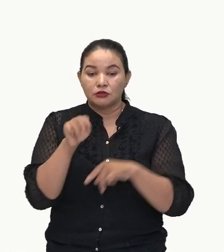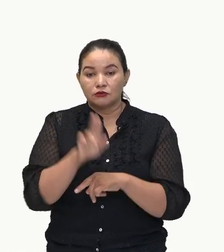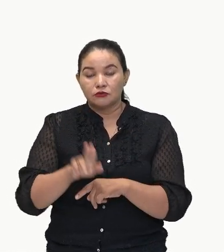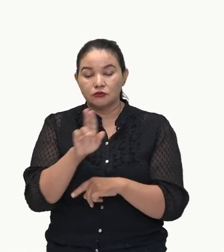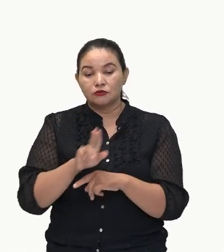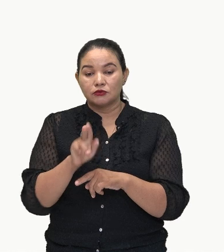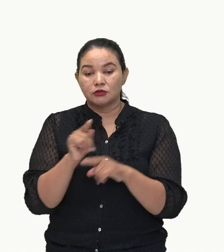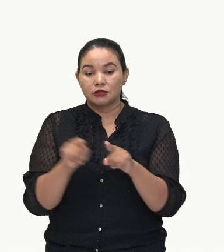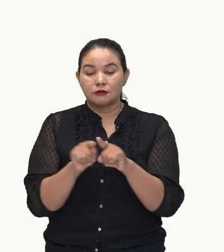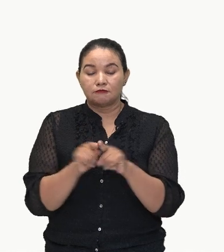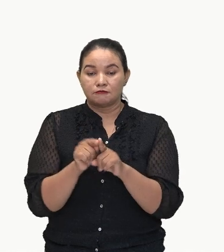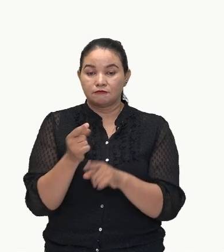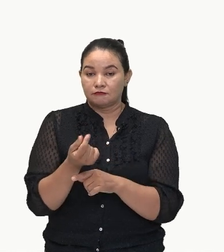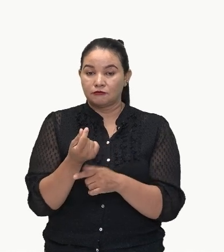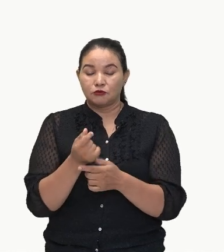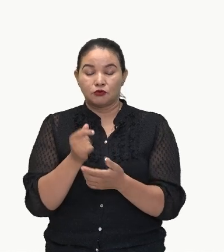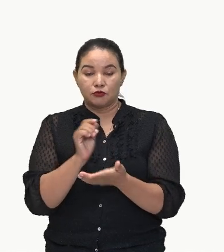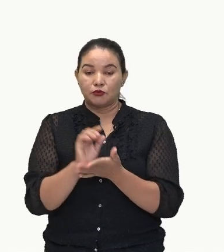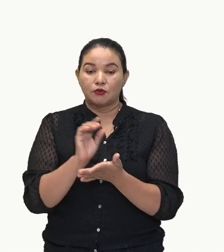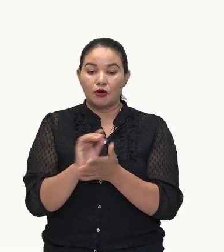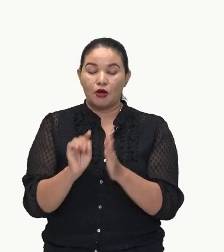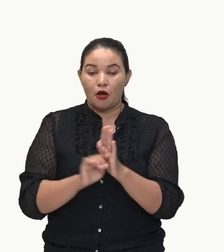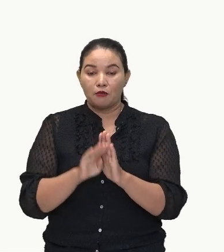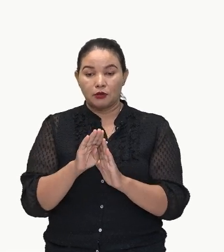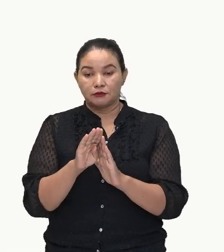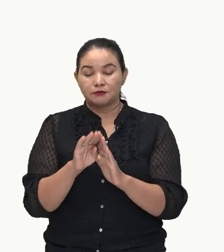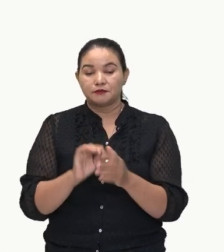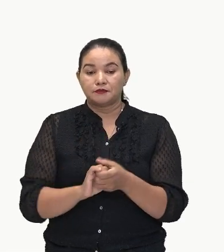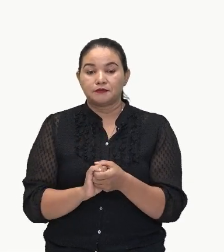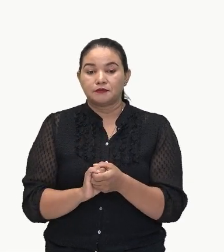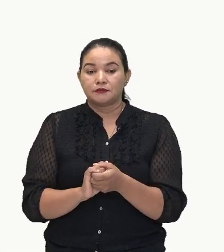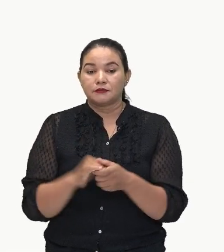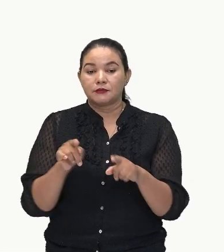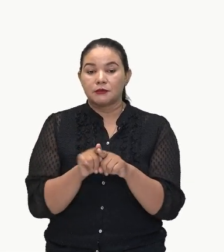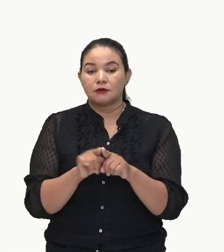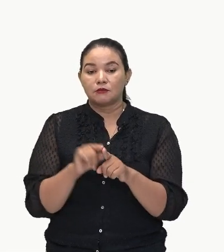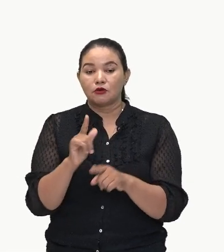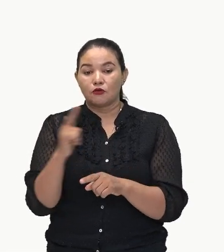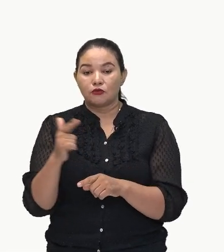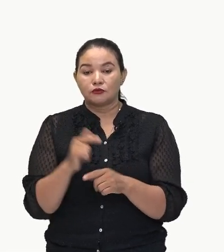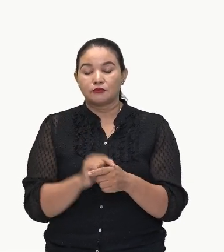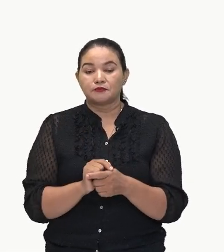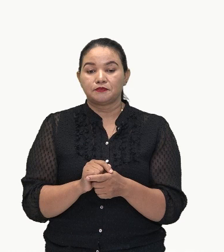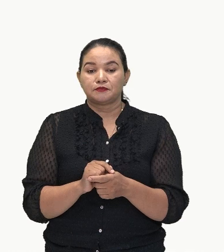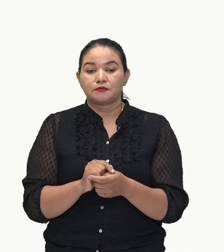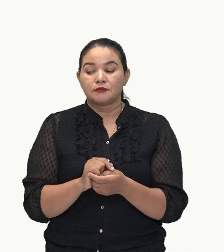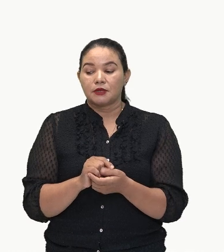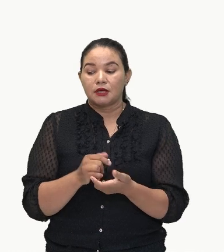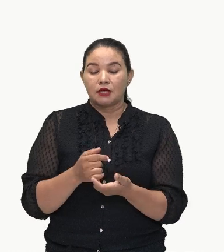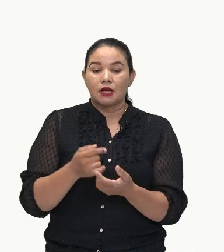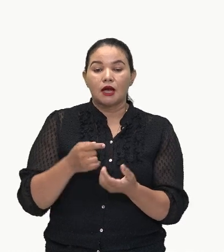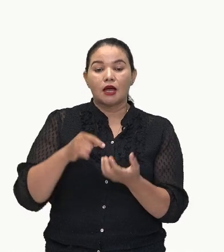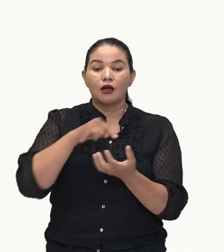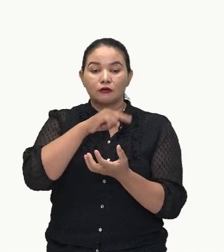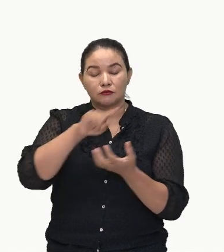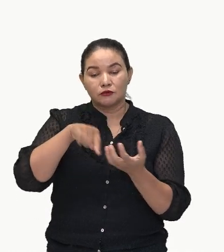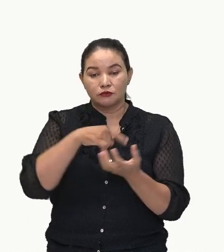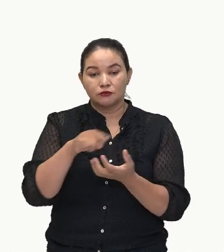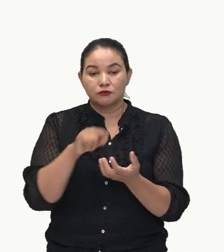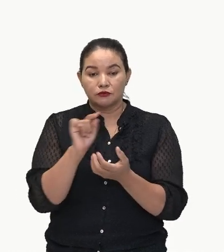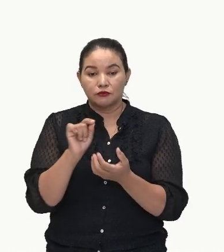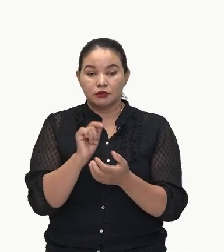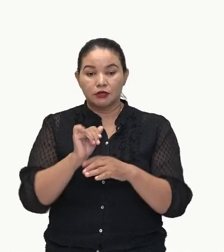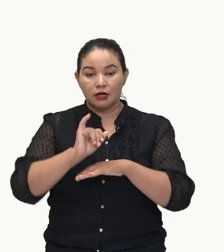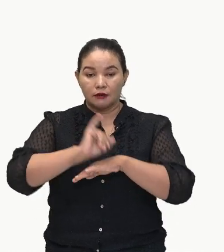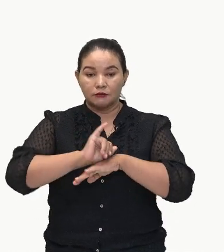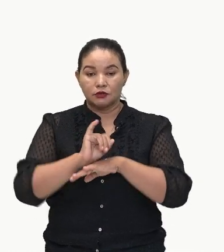de renda per capita. Passamos agora a falar sobre o Butão, Reino do Butão, que tem como capital Thimphu